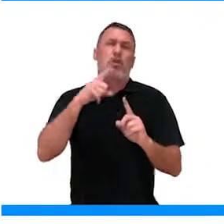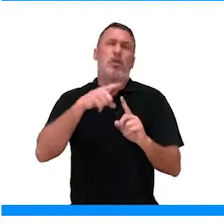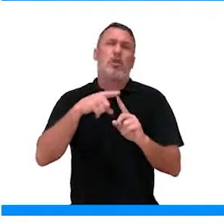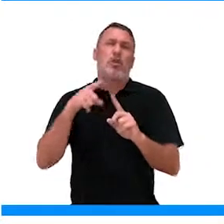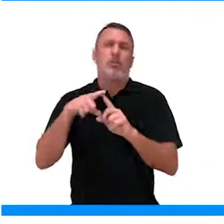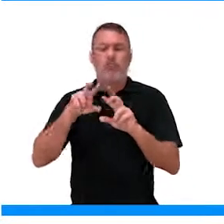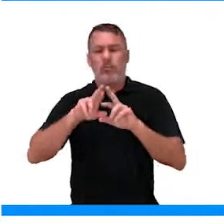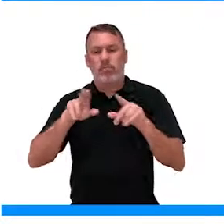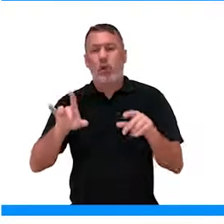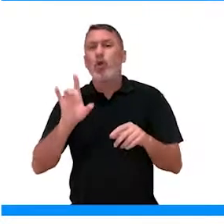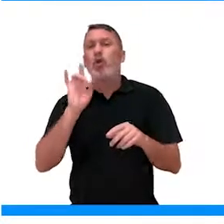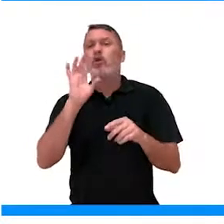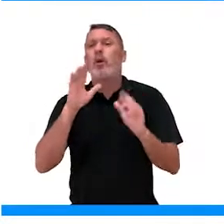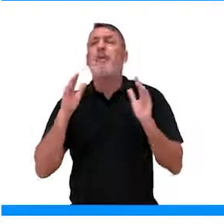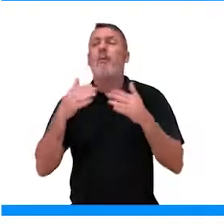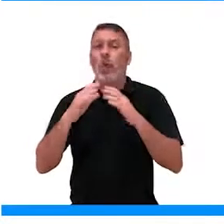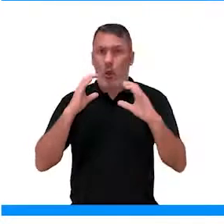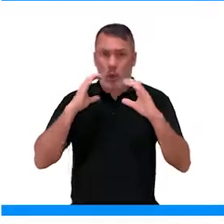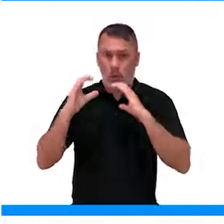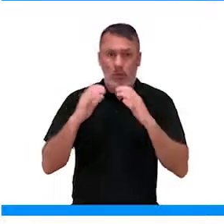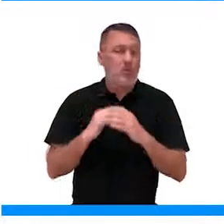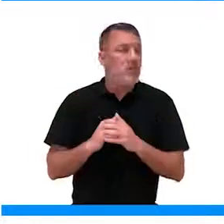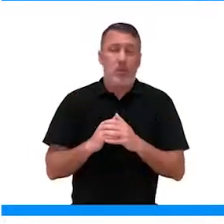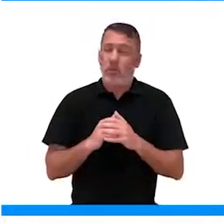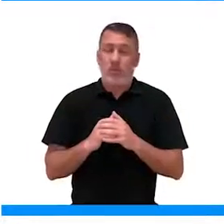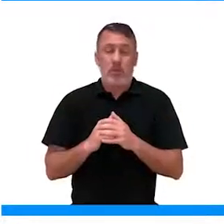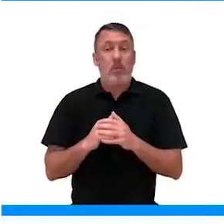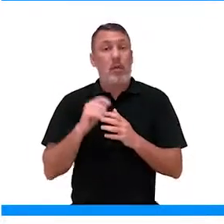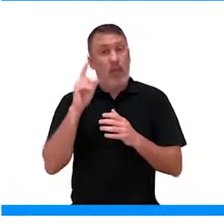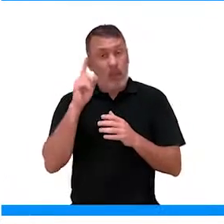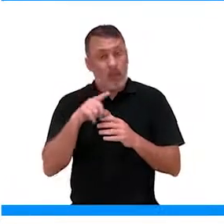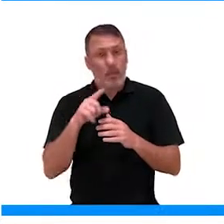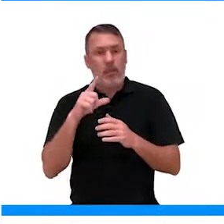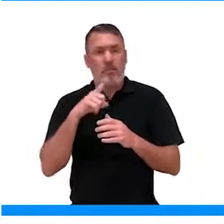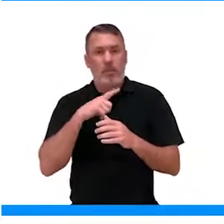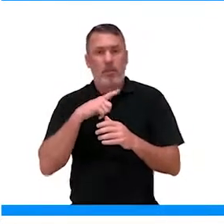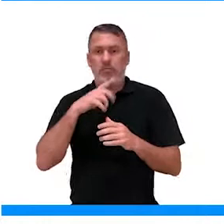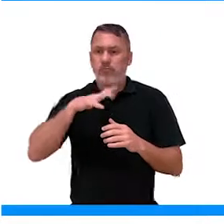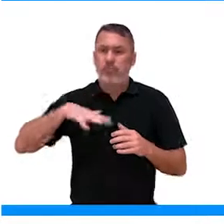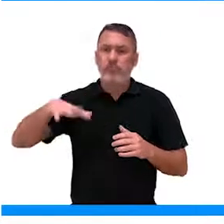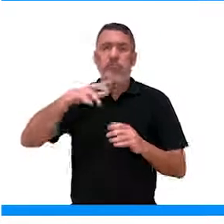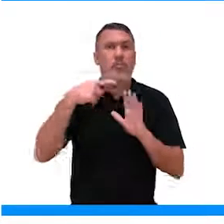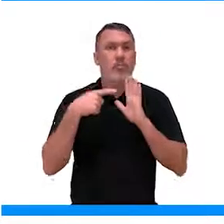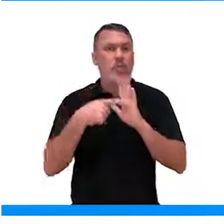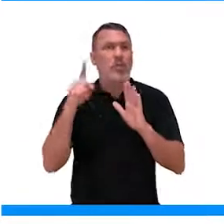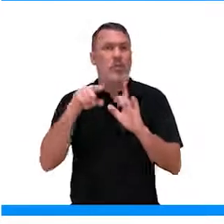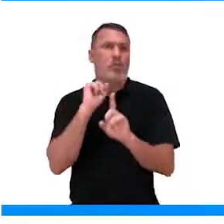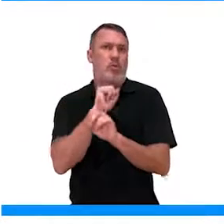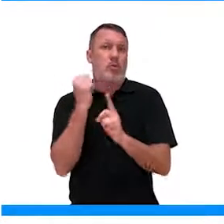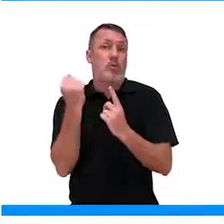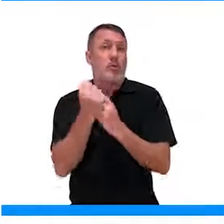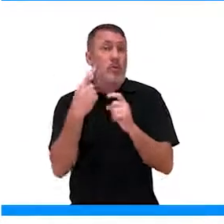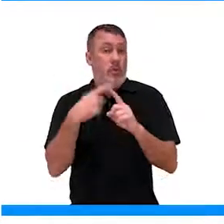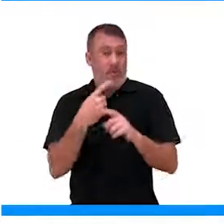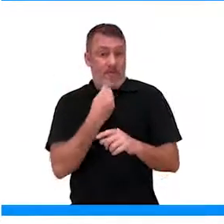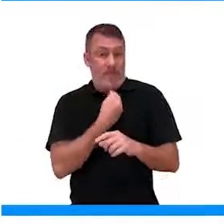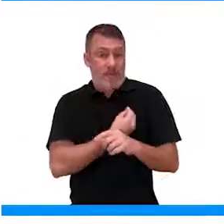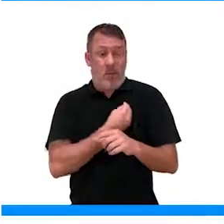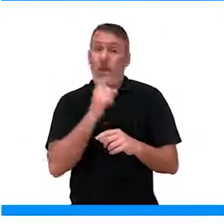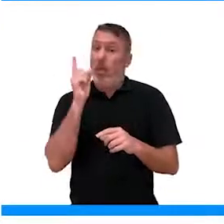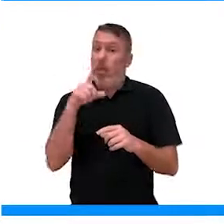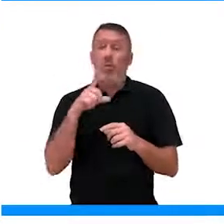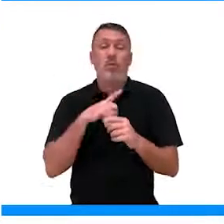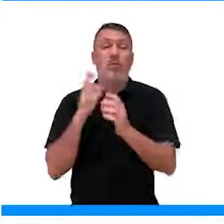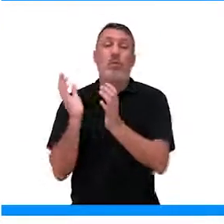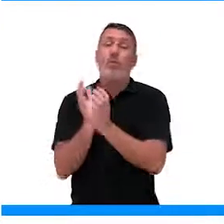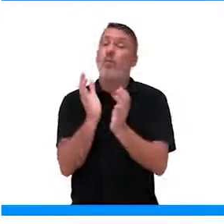gêneros textuais. E eles não servem só para a comunicação, eles são gêneros sociais, manifestações sociais. A vida se dá